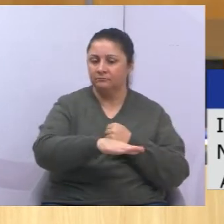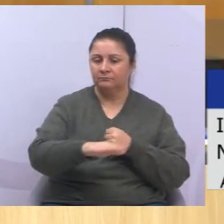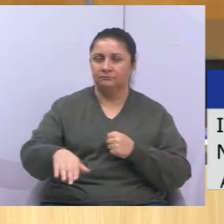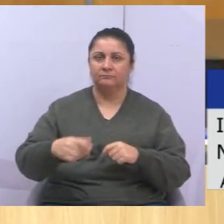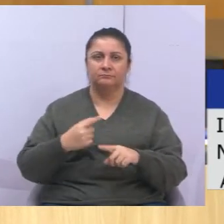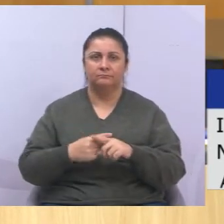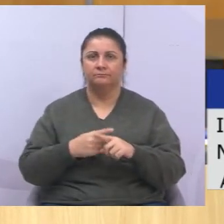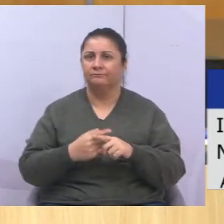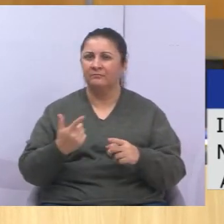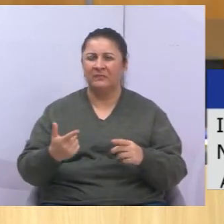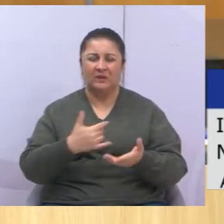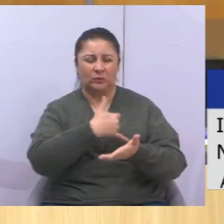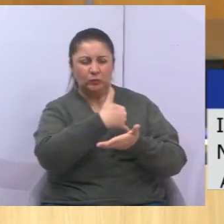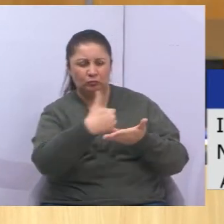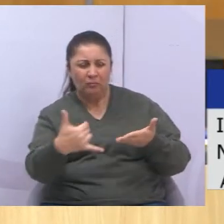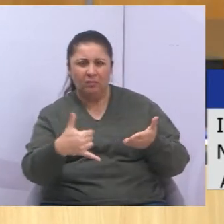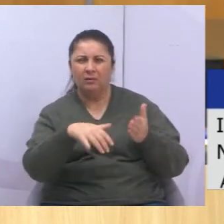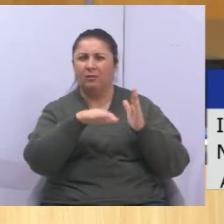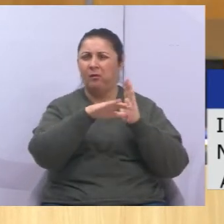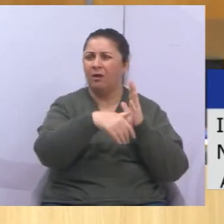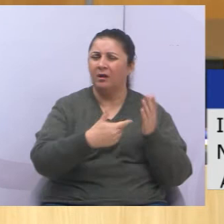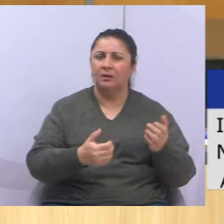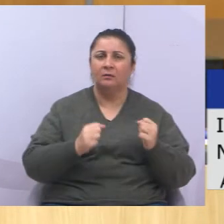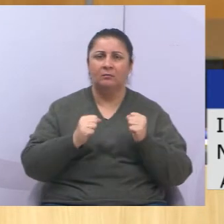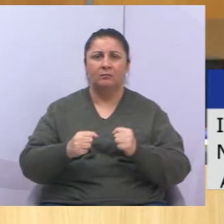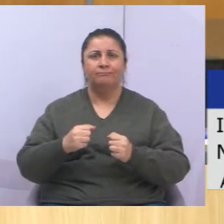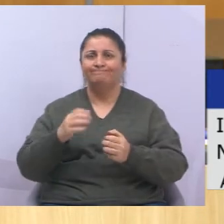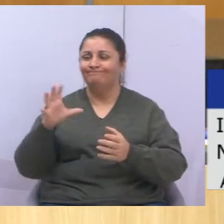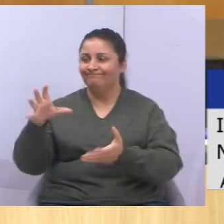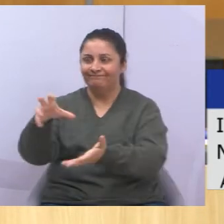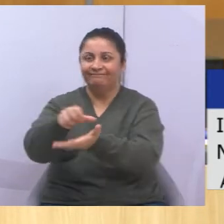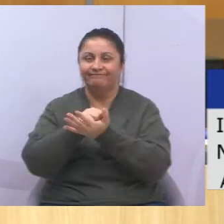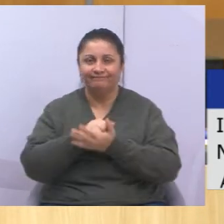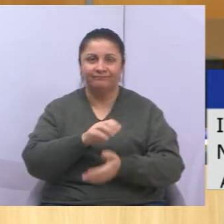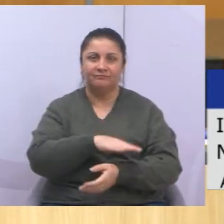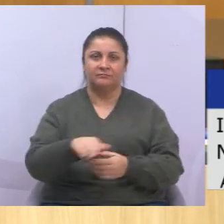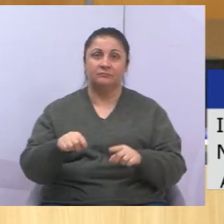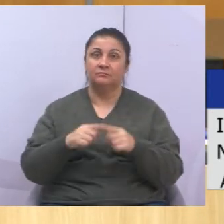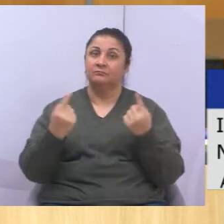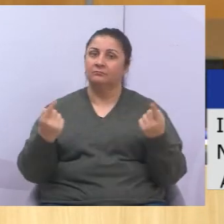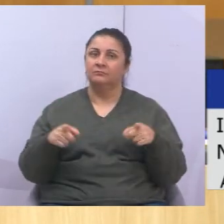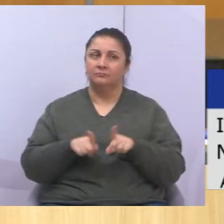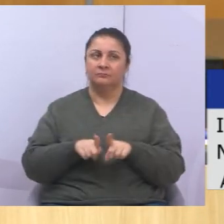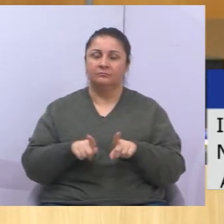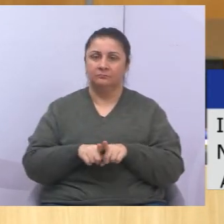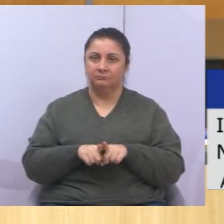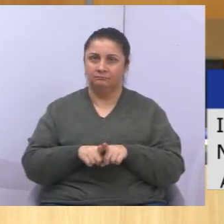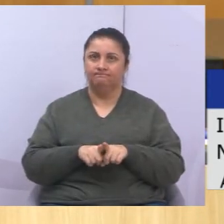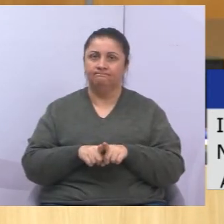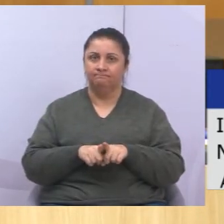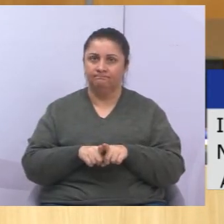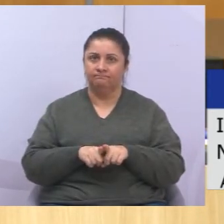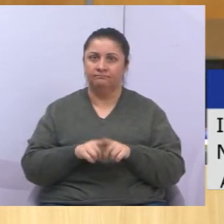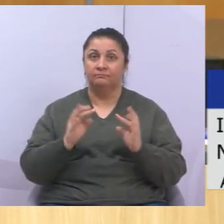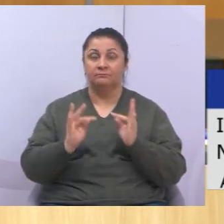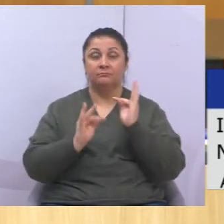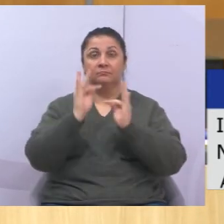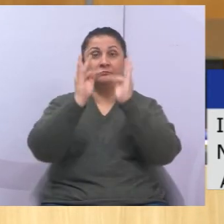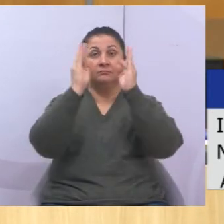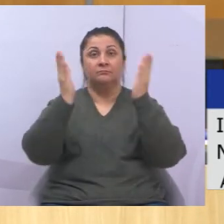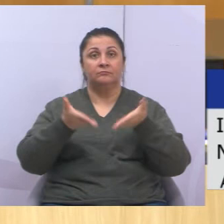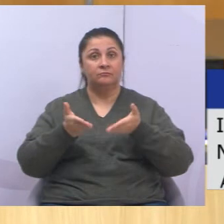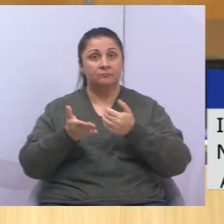mundo do crime, o mundo das drogas pode consumir essas crianças, mas a gente também tem que dizer que infelizmente essa tecnologia